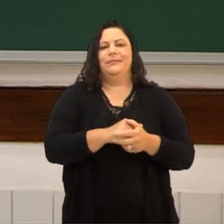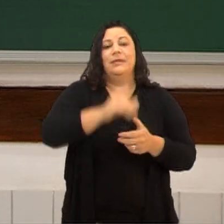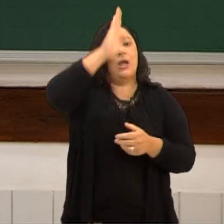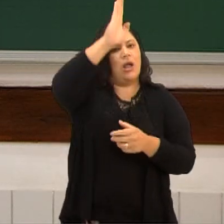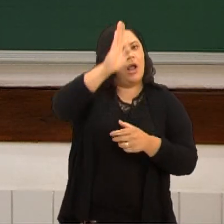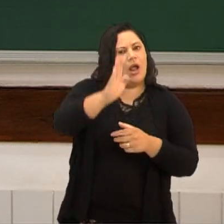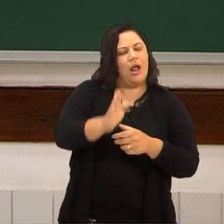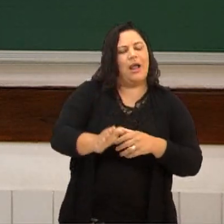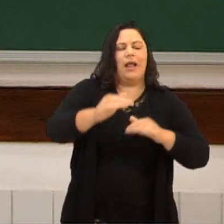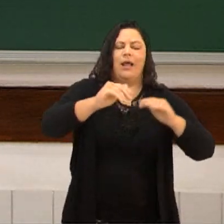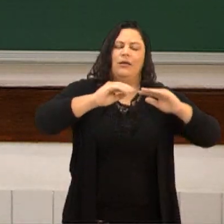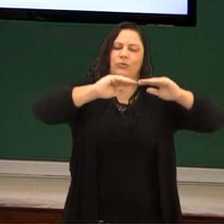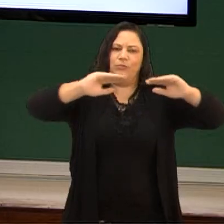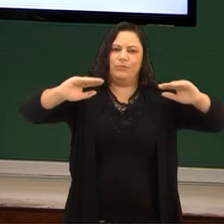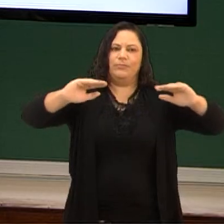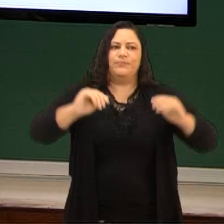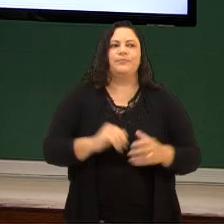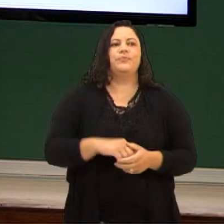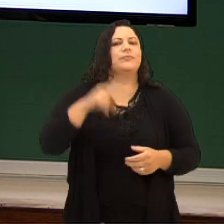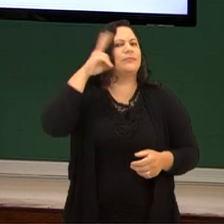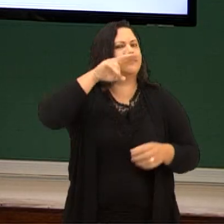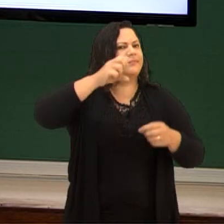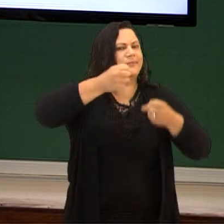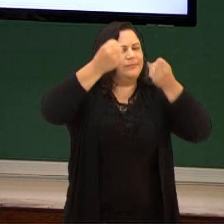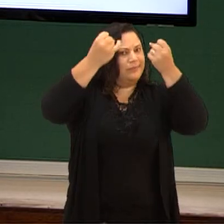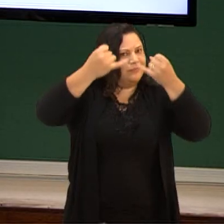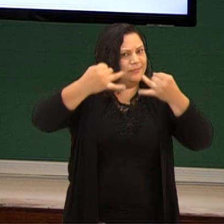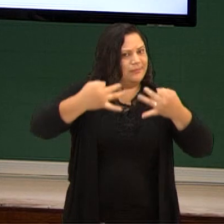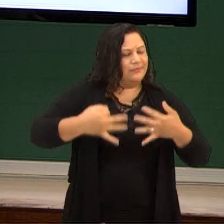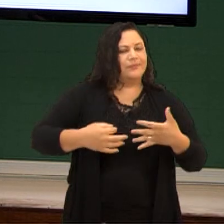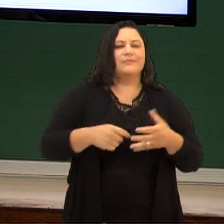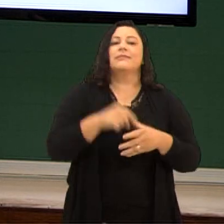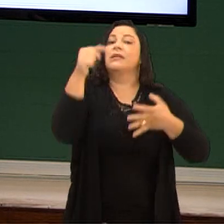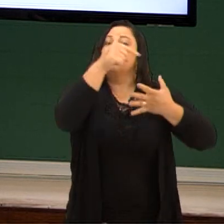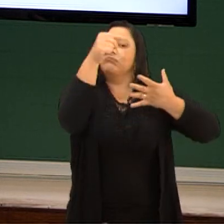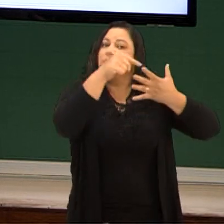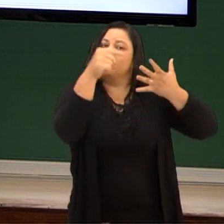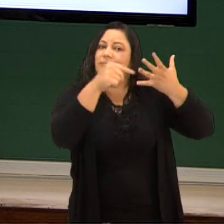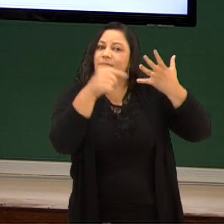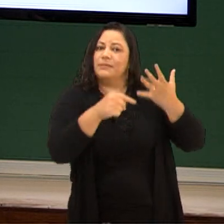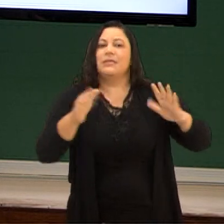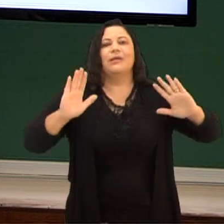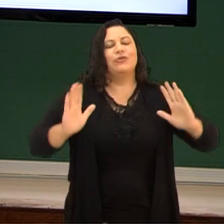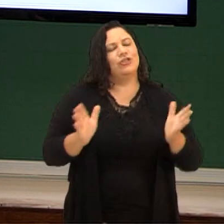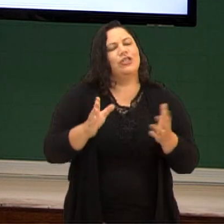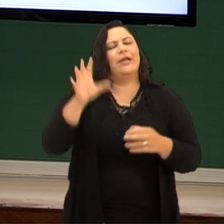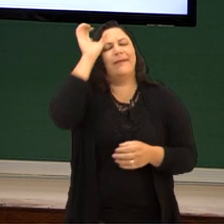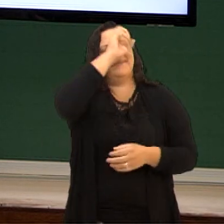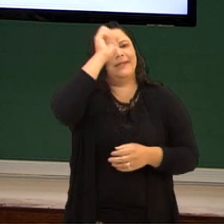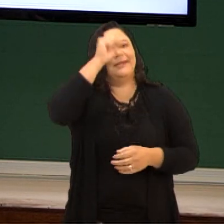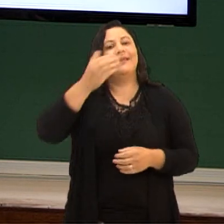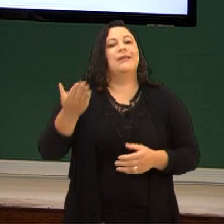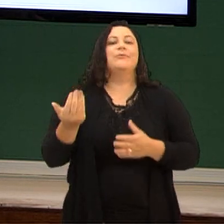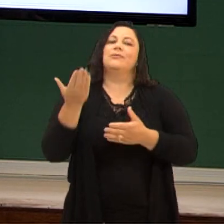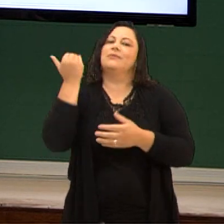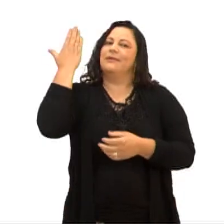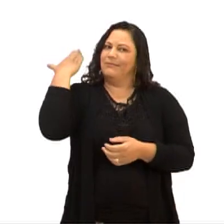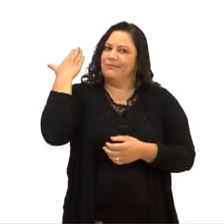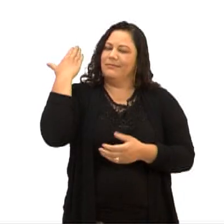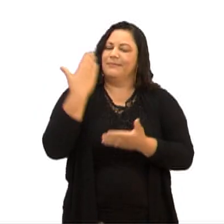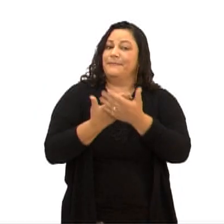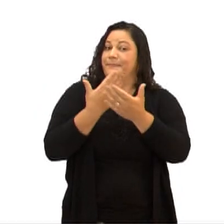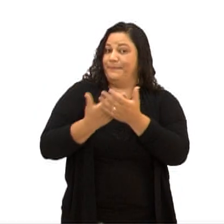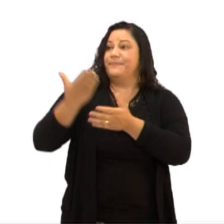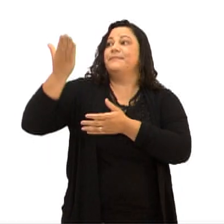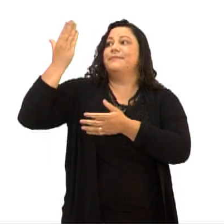Lembram disso? Então, foram isso, essas coisas, as classificações nós vimos nas últimas aulas, não foram? E hoje a gente